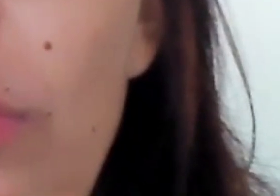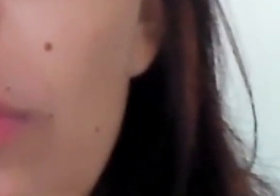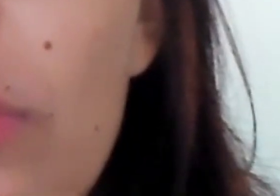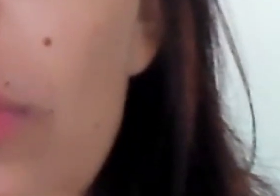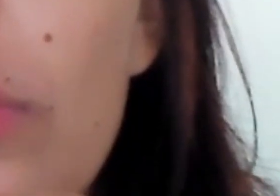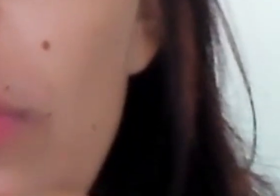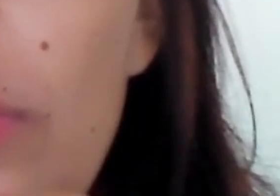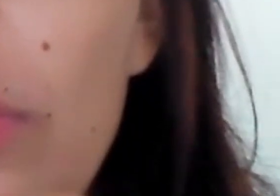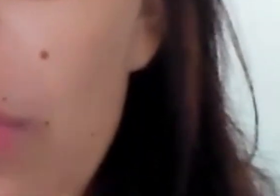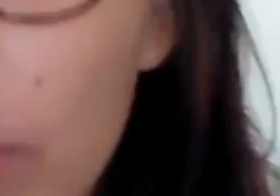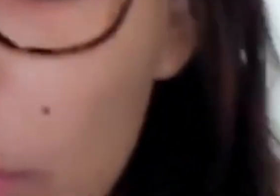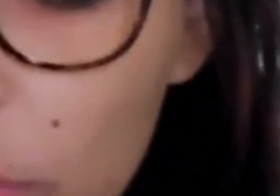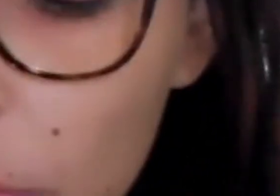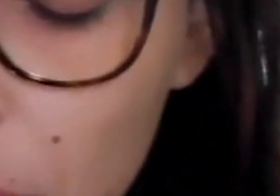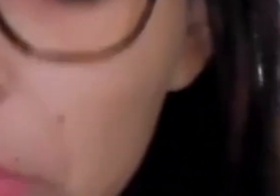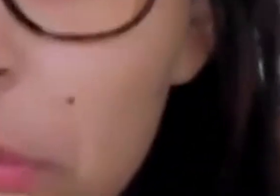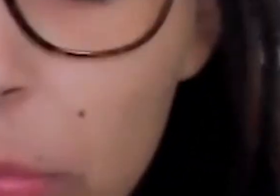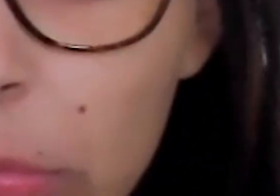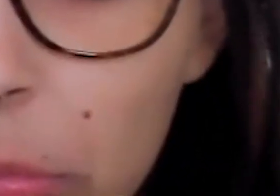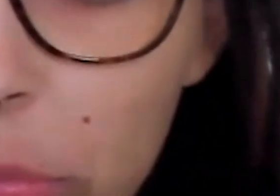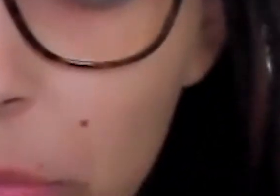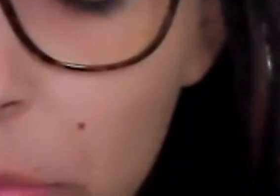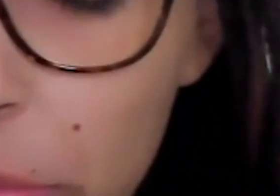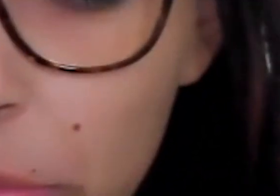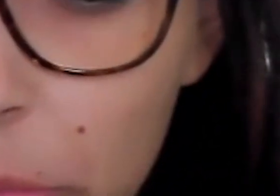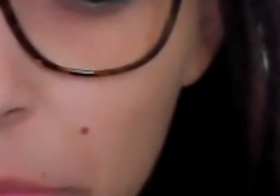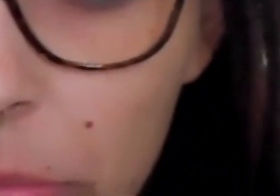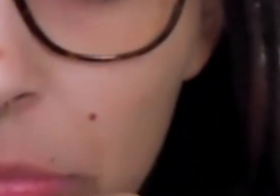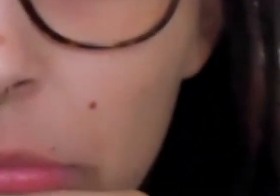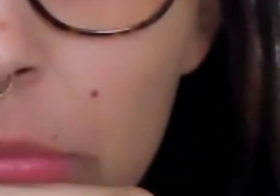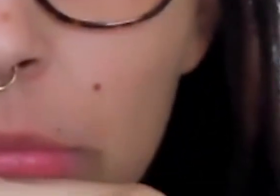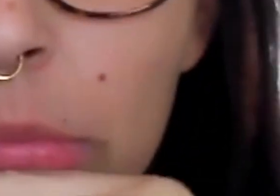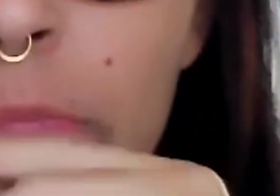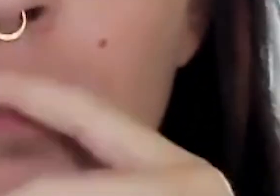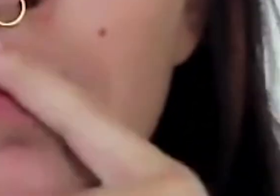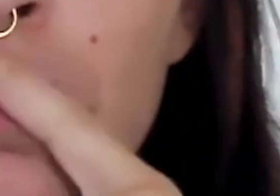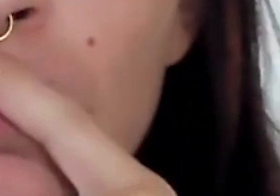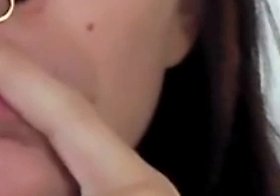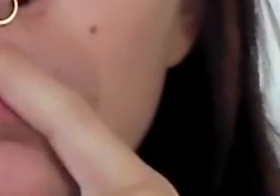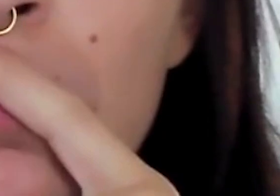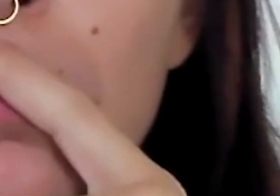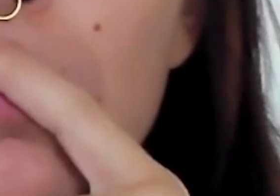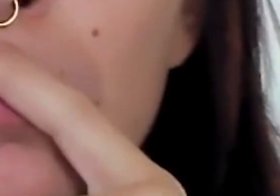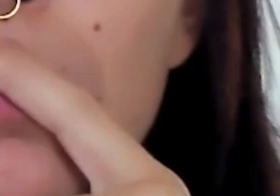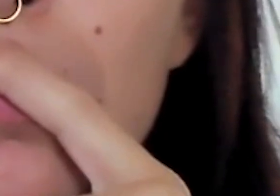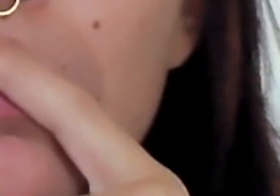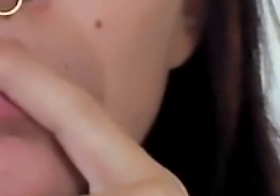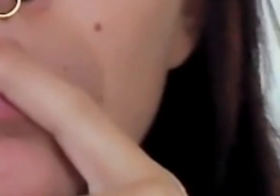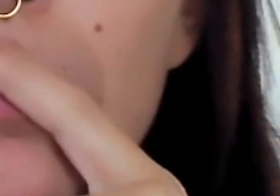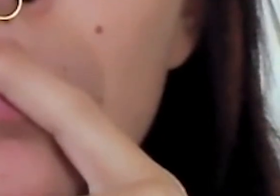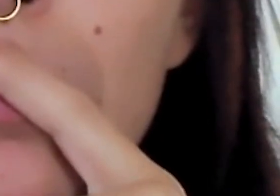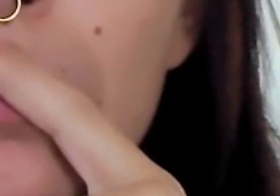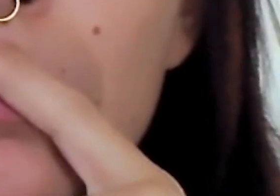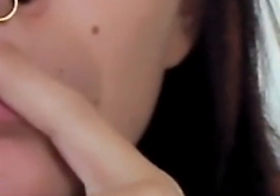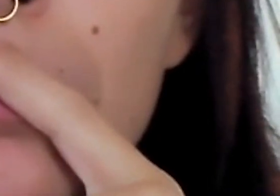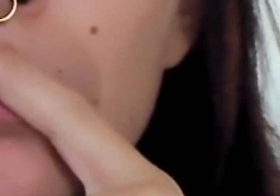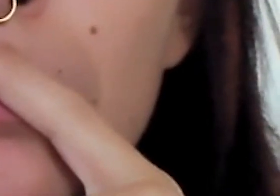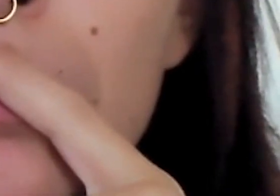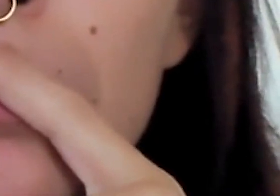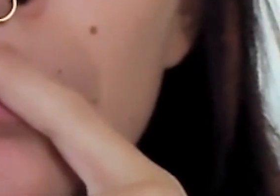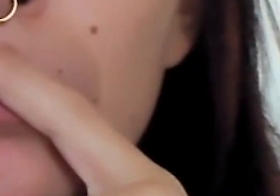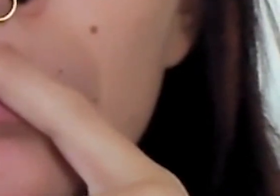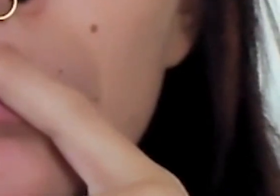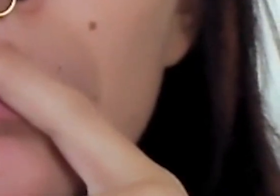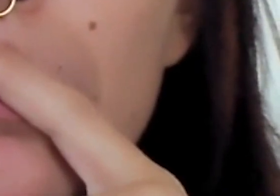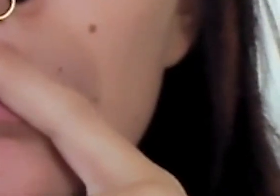Isso é uma resposta bem técnica tá você pode usar trechos muito curtinhos uma frase duas frases da pessoa que aí eu acho que você vai conseguir